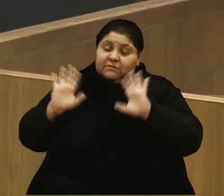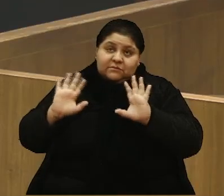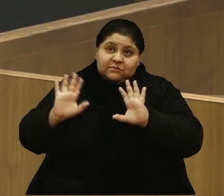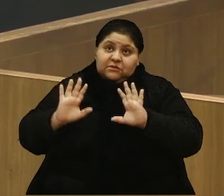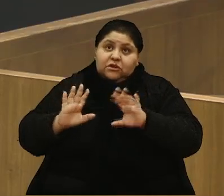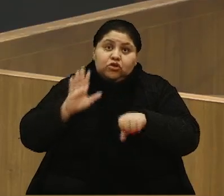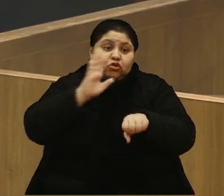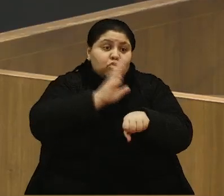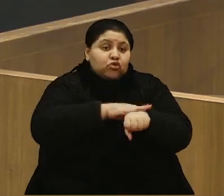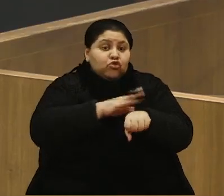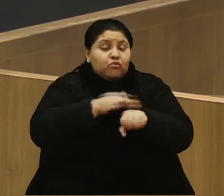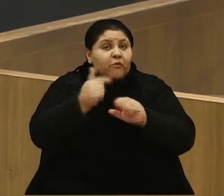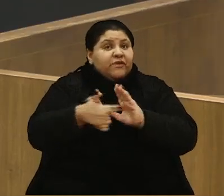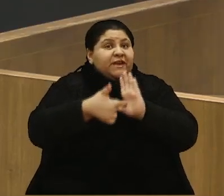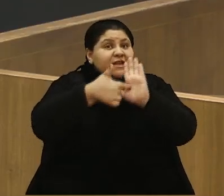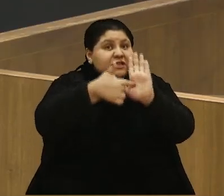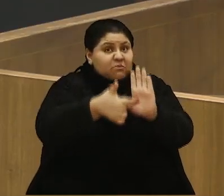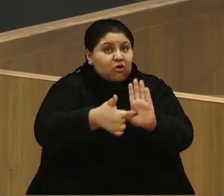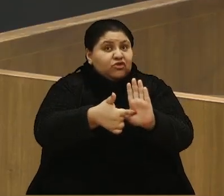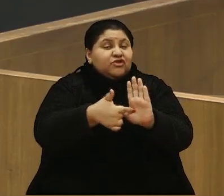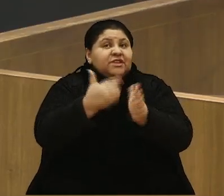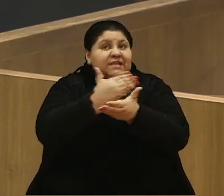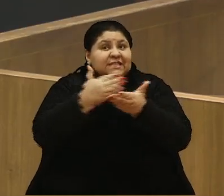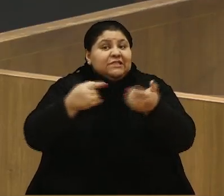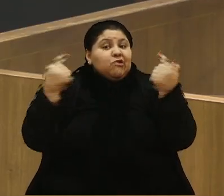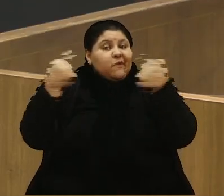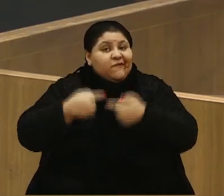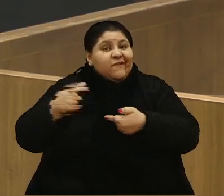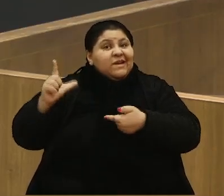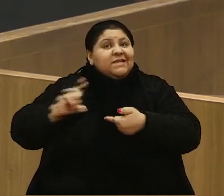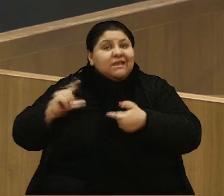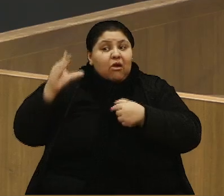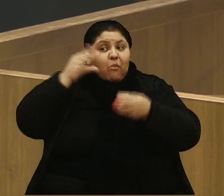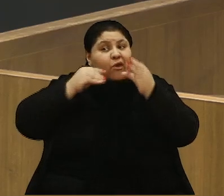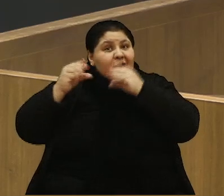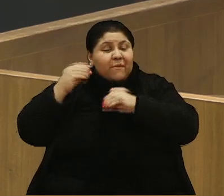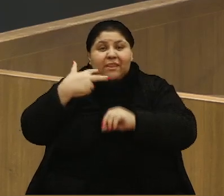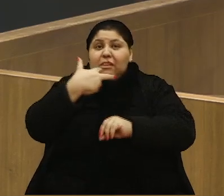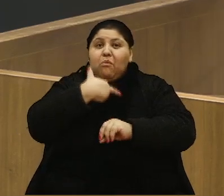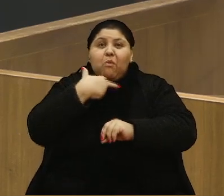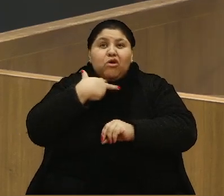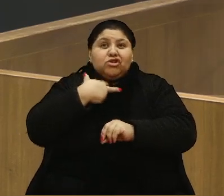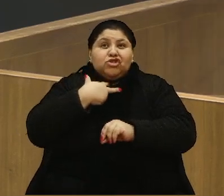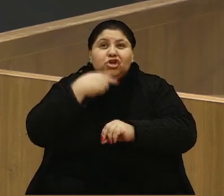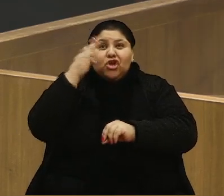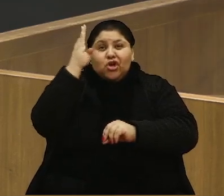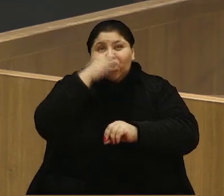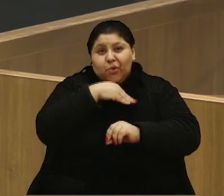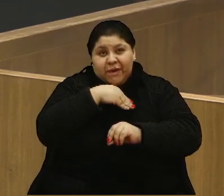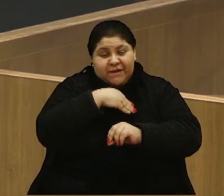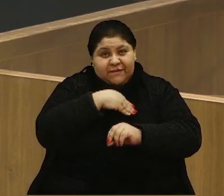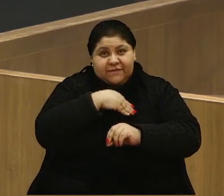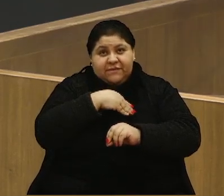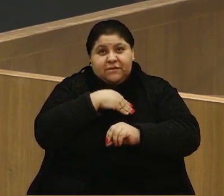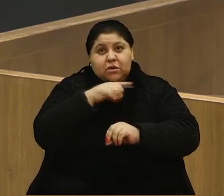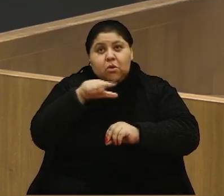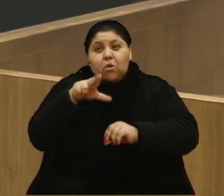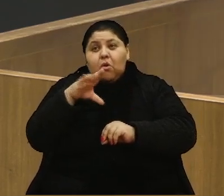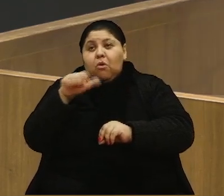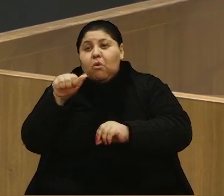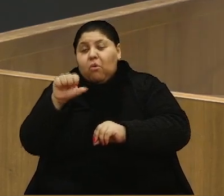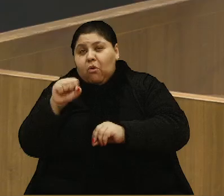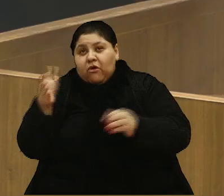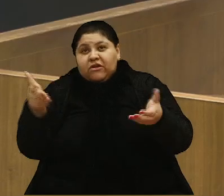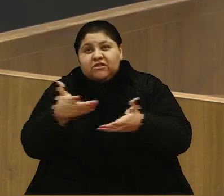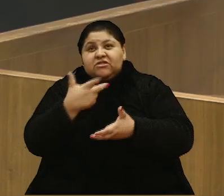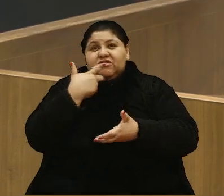momento que eles vêm para uma briga, vai ter sim o desgaste e a polêmica, eles não podem achar ruim. Também o pessoal ali, o Lucas, da página, já falou